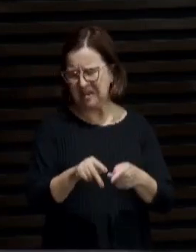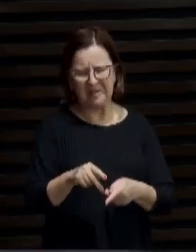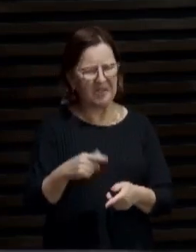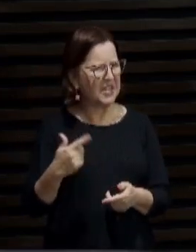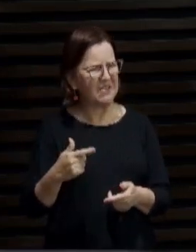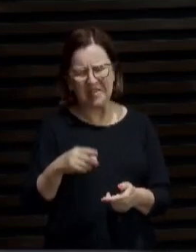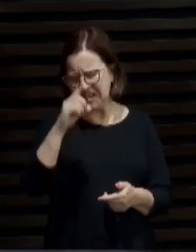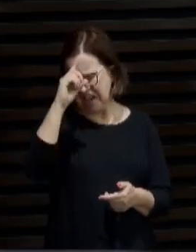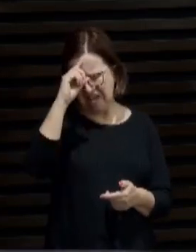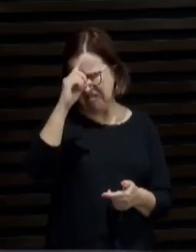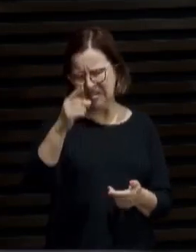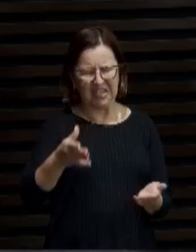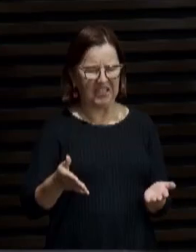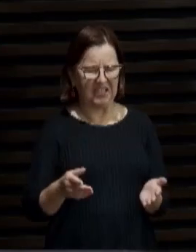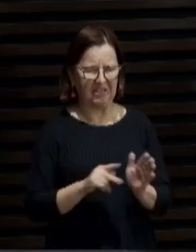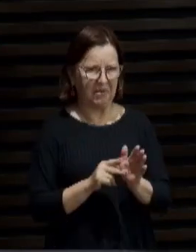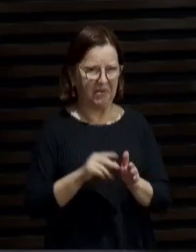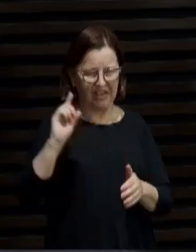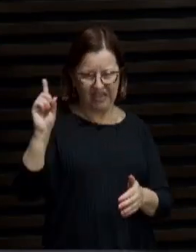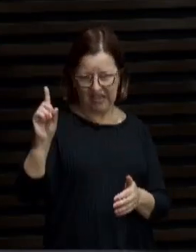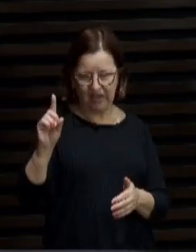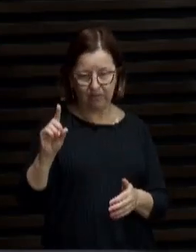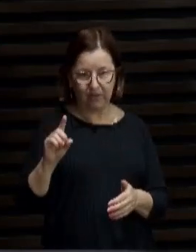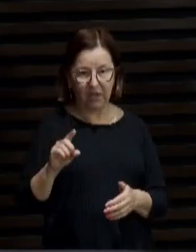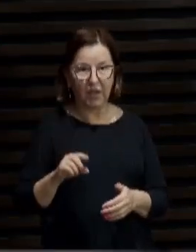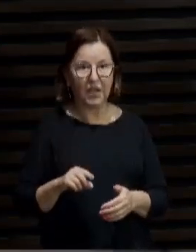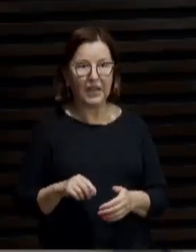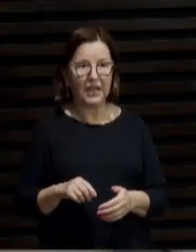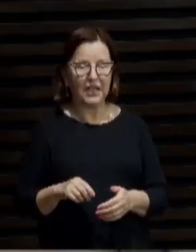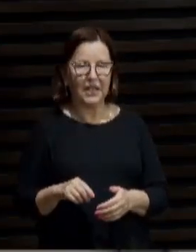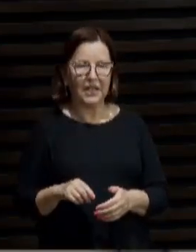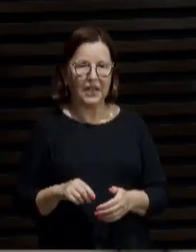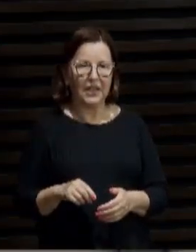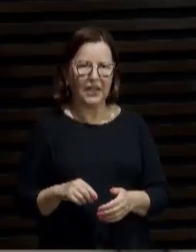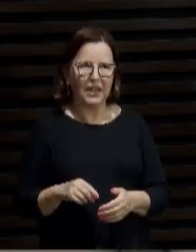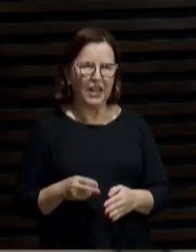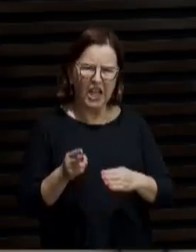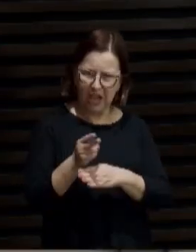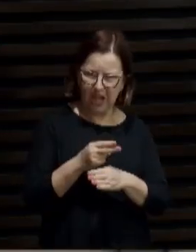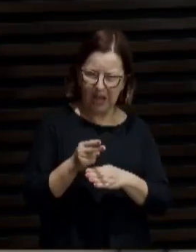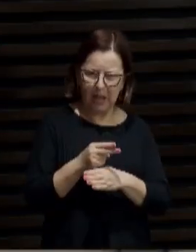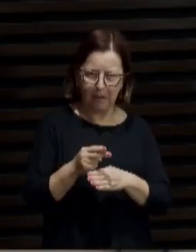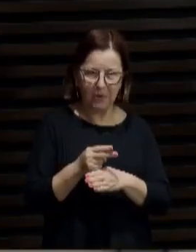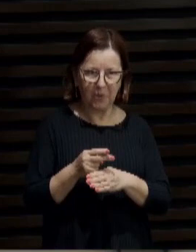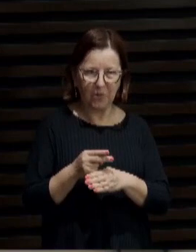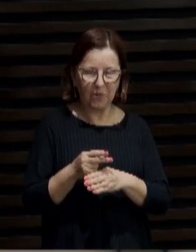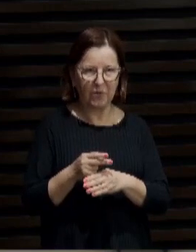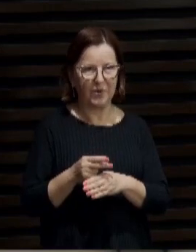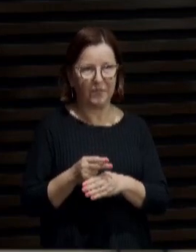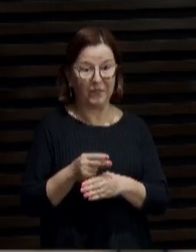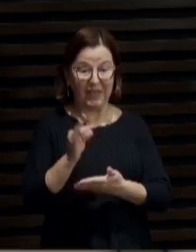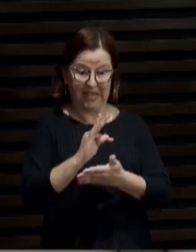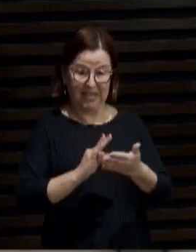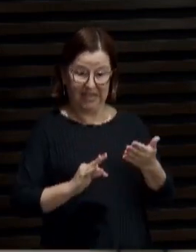ela pode ser contestada. E eles ficam procurando minúcias, ficam tentando encontrar contradições que não podem ser